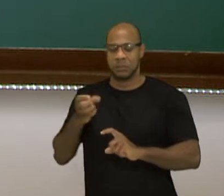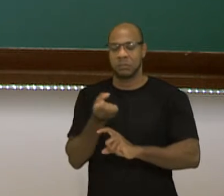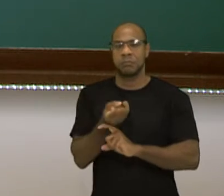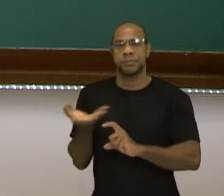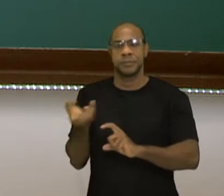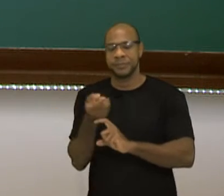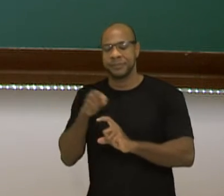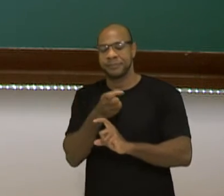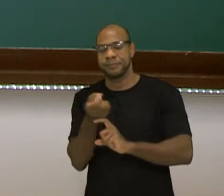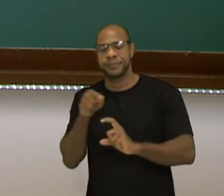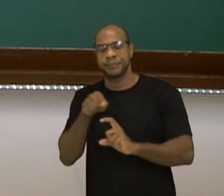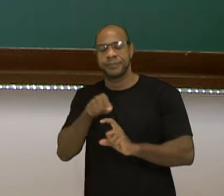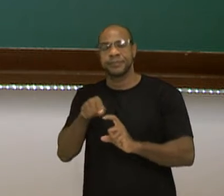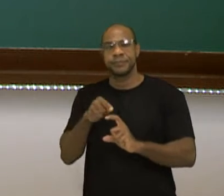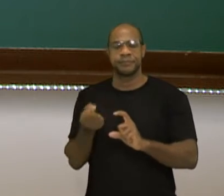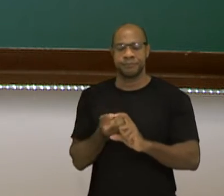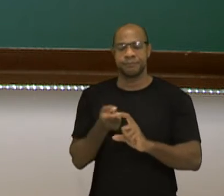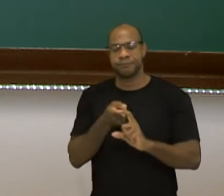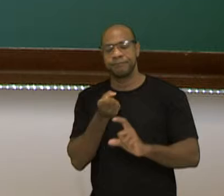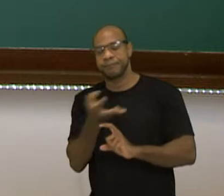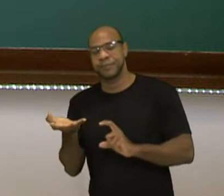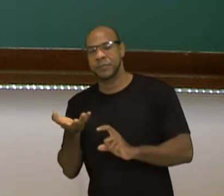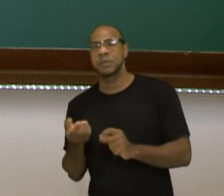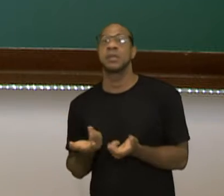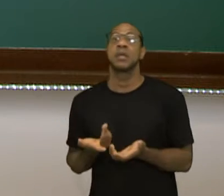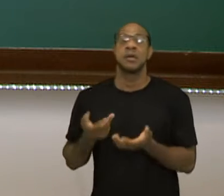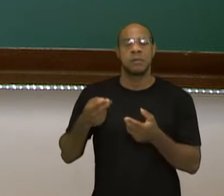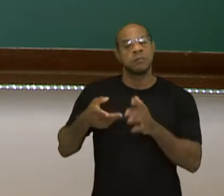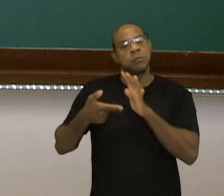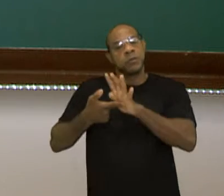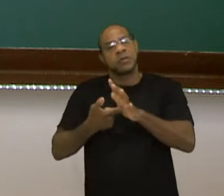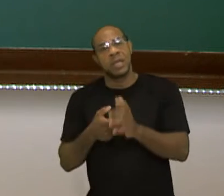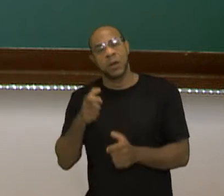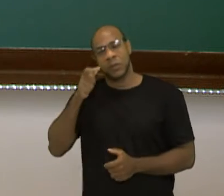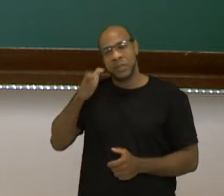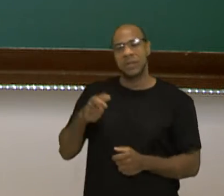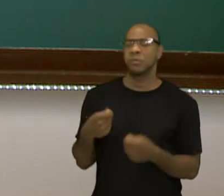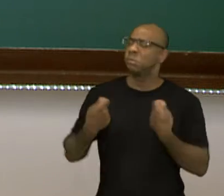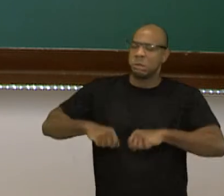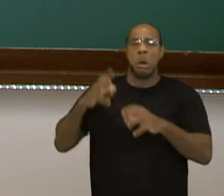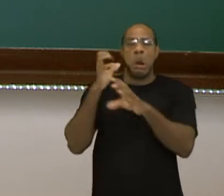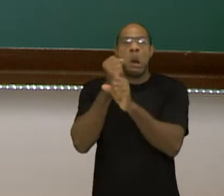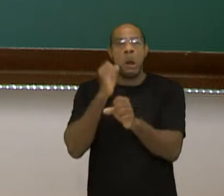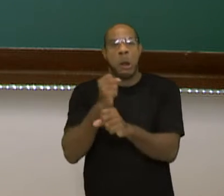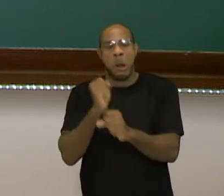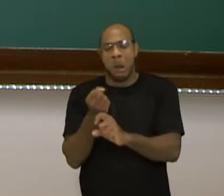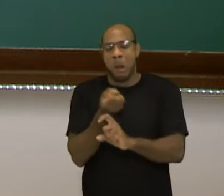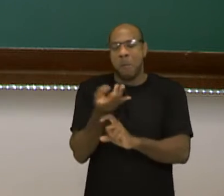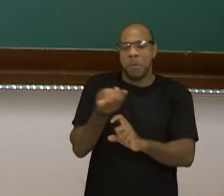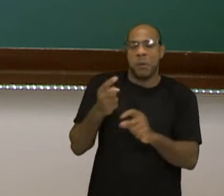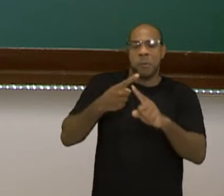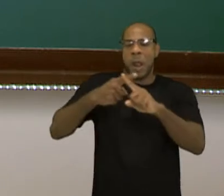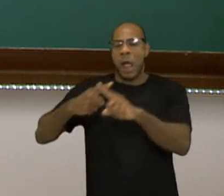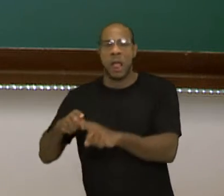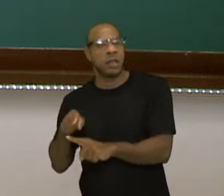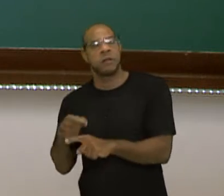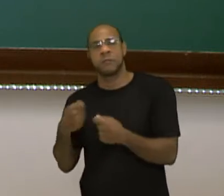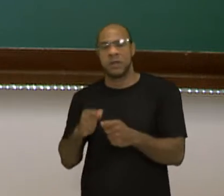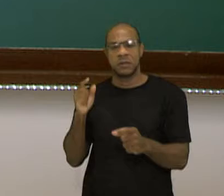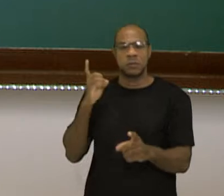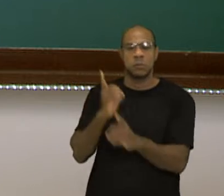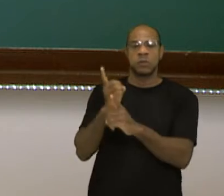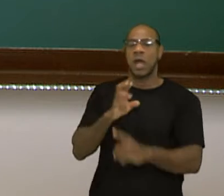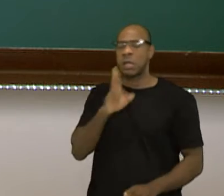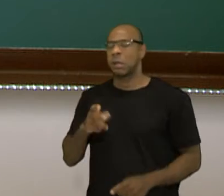curiosidades mostrando para vocês que não são todas as potenciações que a gente precisa calcular, né, fazer a operação para poder encontrar